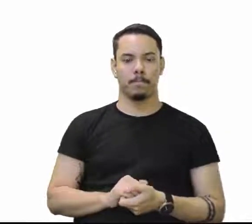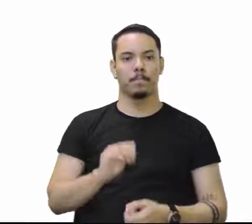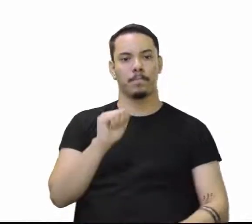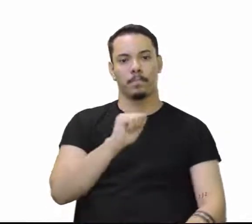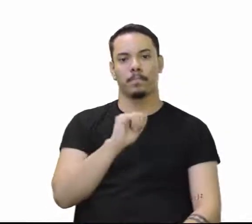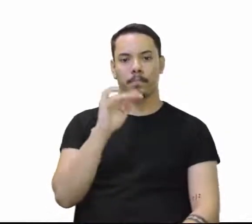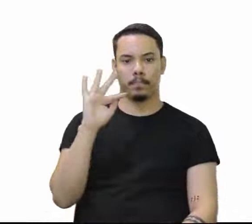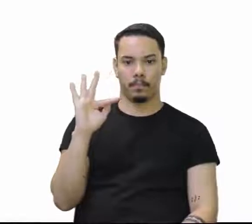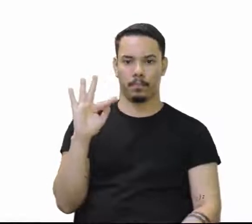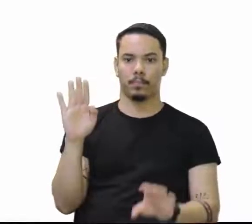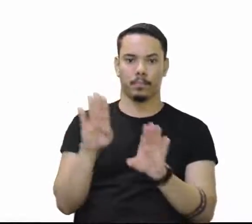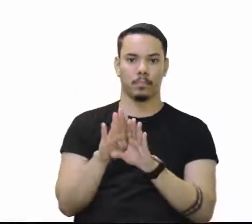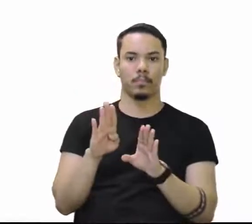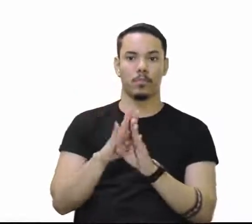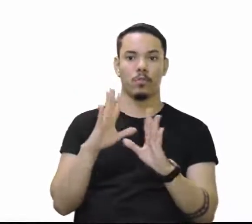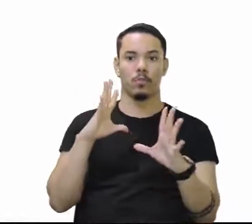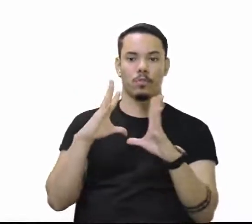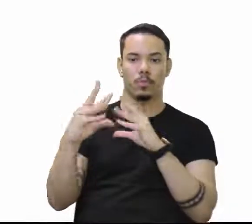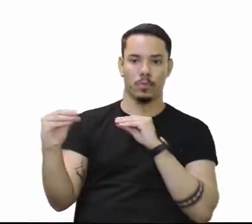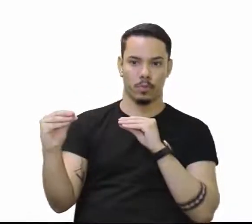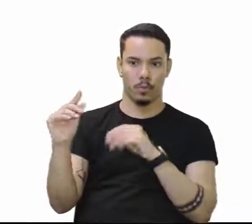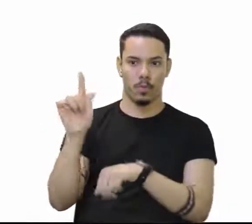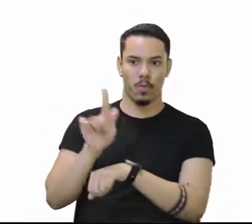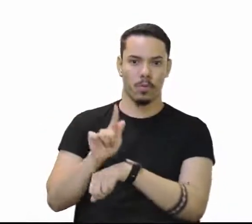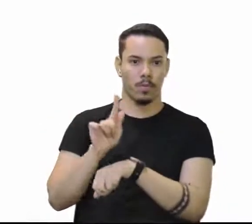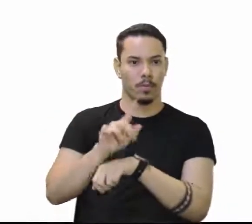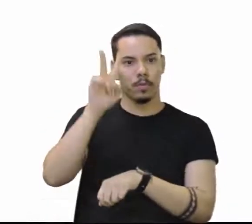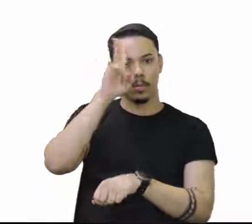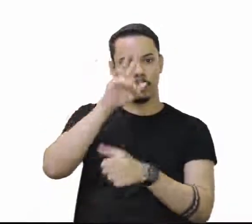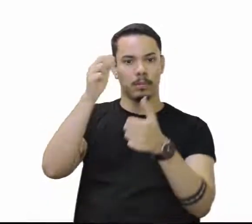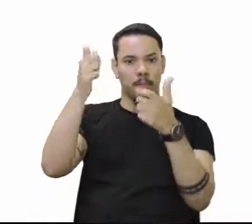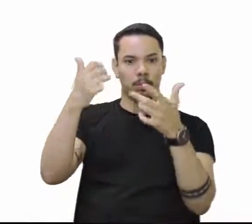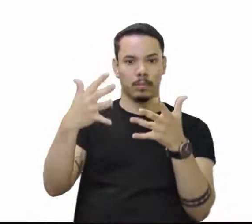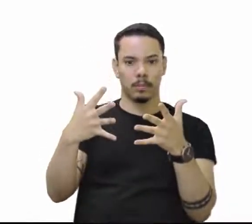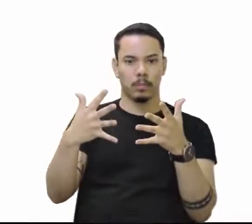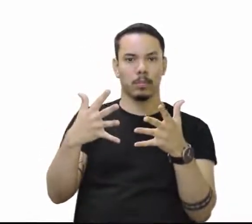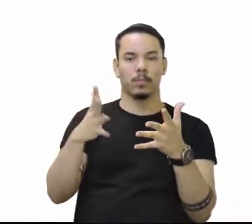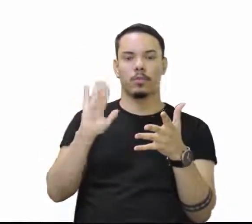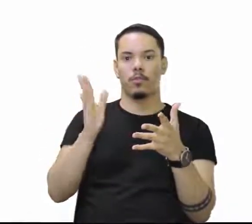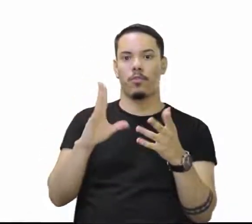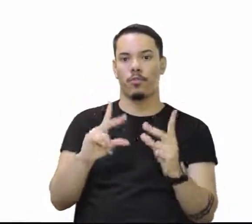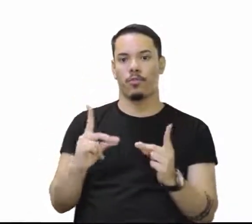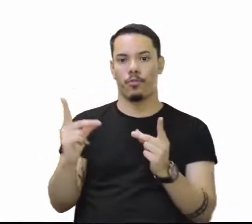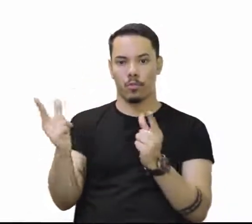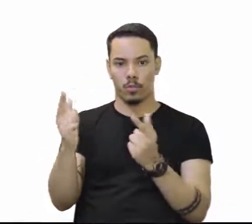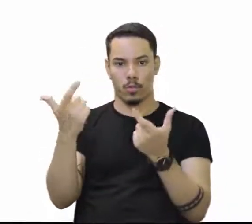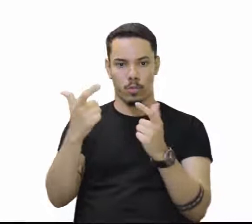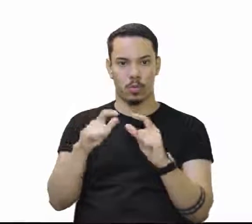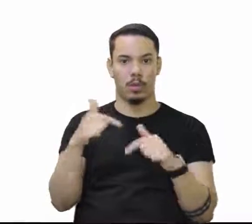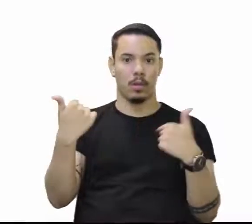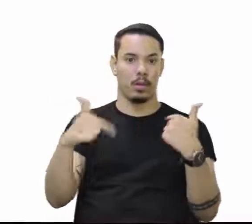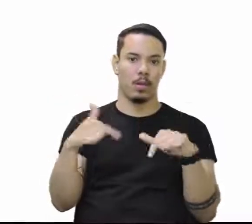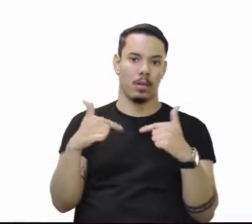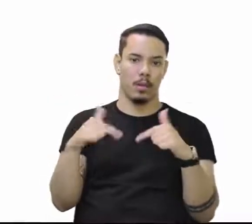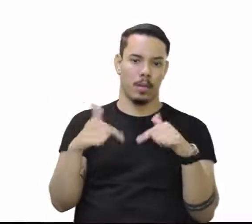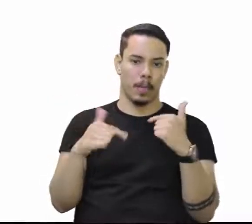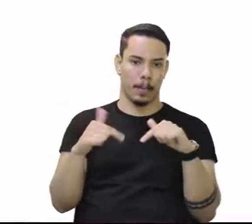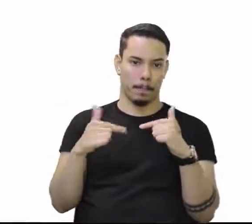Aloysio Ferreira fugiu para o Guaporé. Lembra, lá depois de Realengo, ele vai fugir para o Guaporé. Onde foi